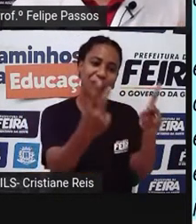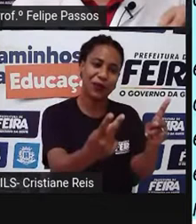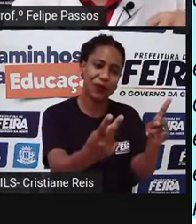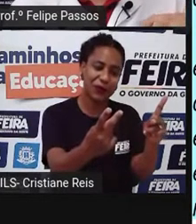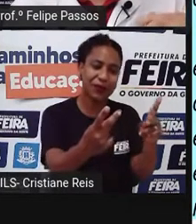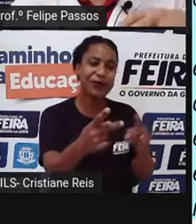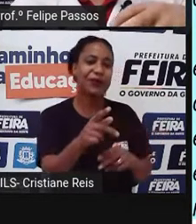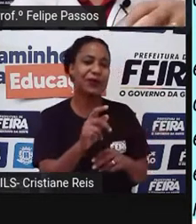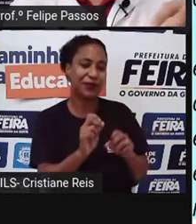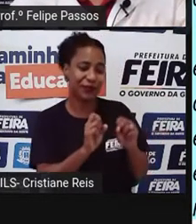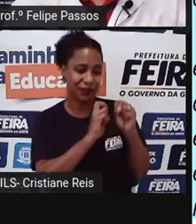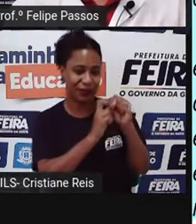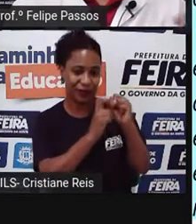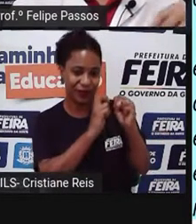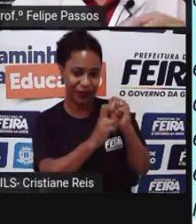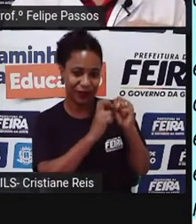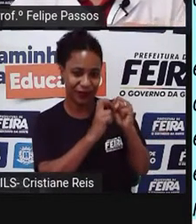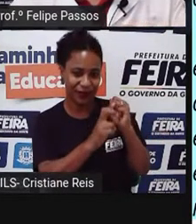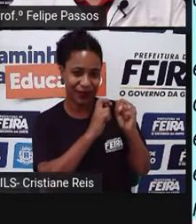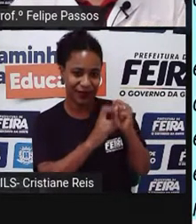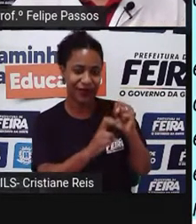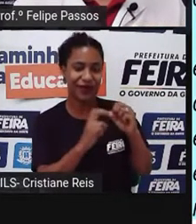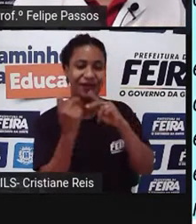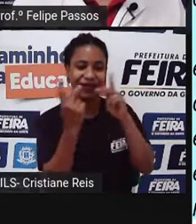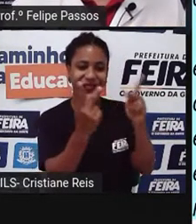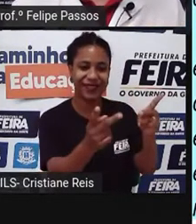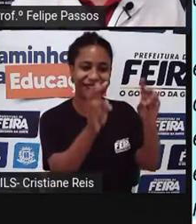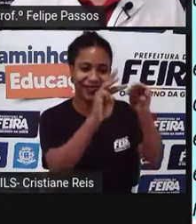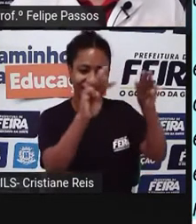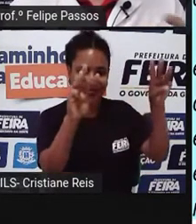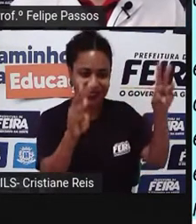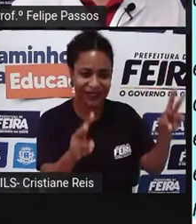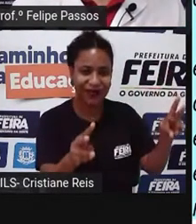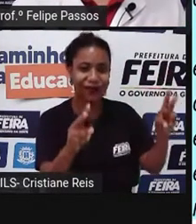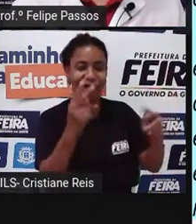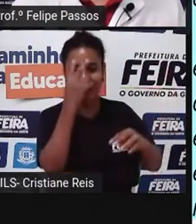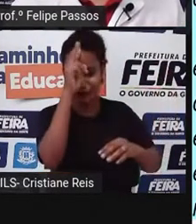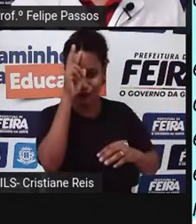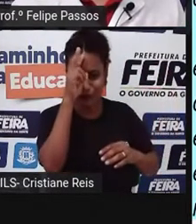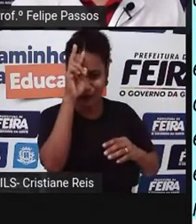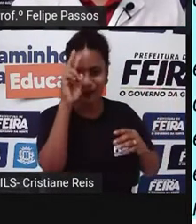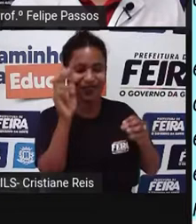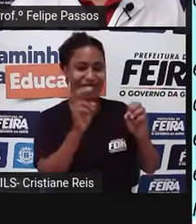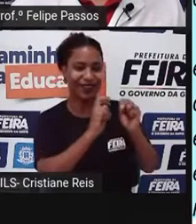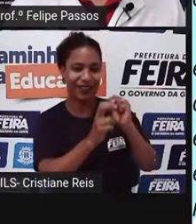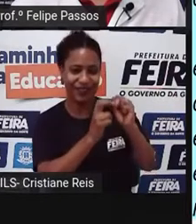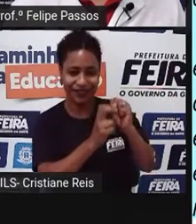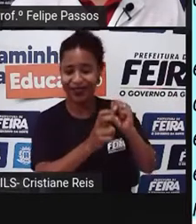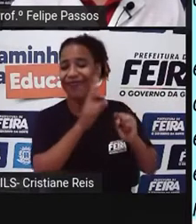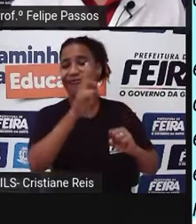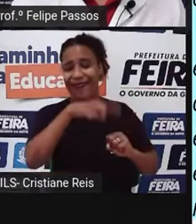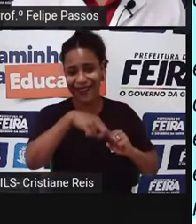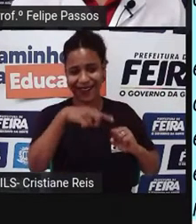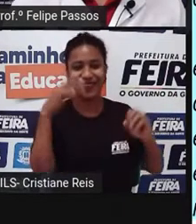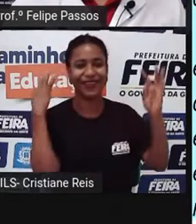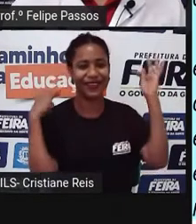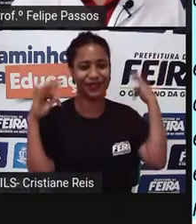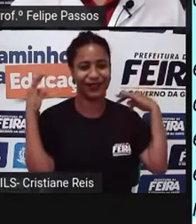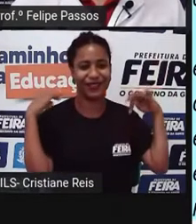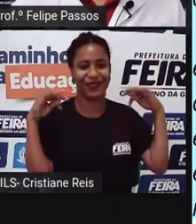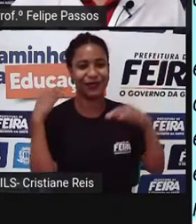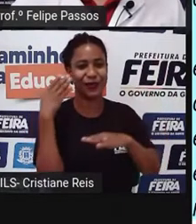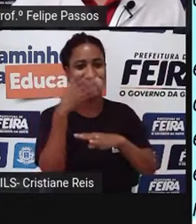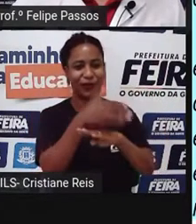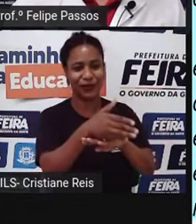conhecer o centro histórico, conhecer a história da cidade, é turismo também, né? A